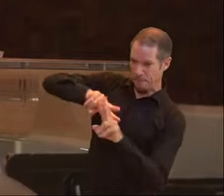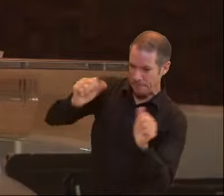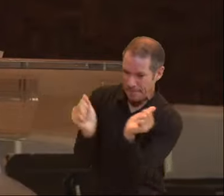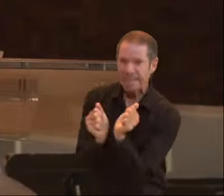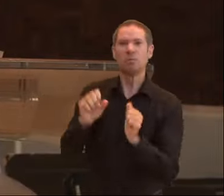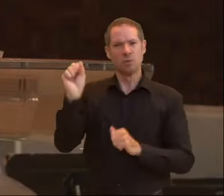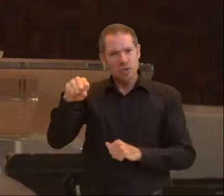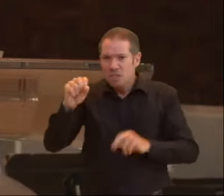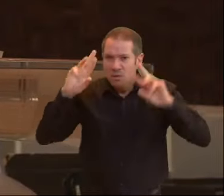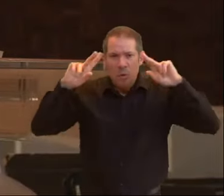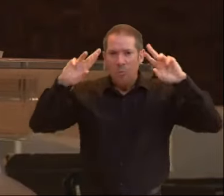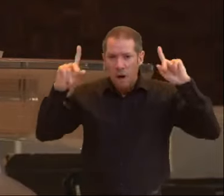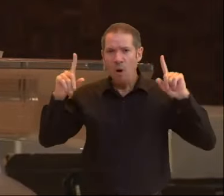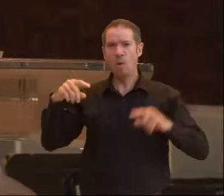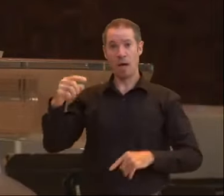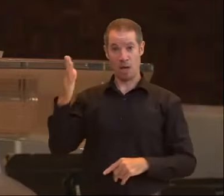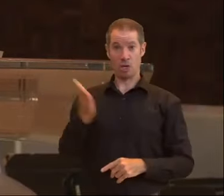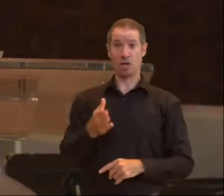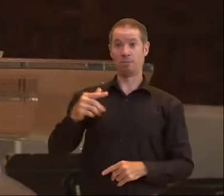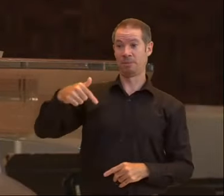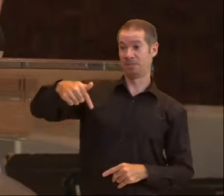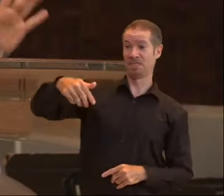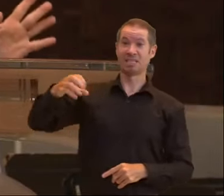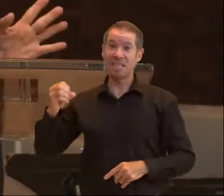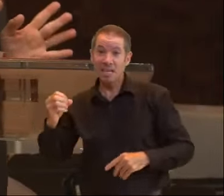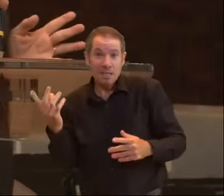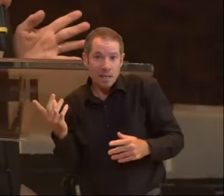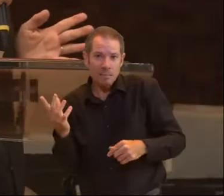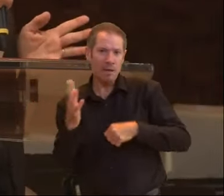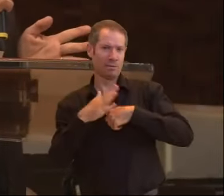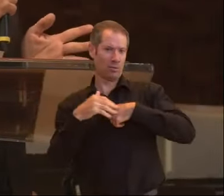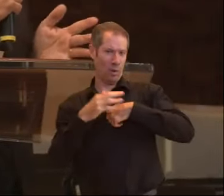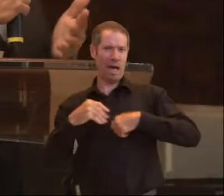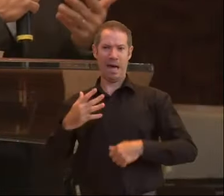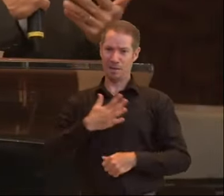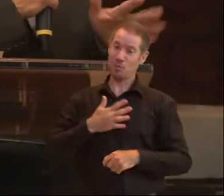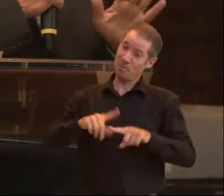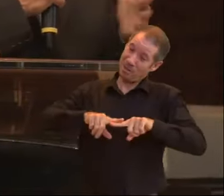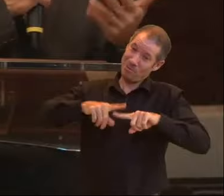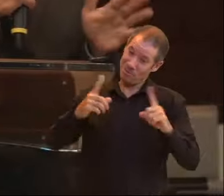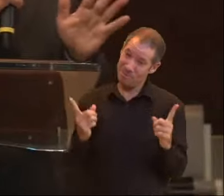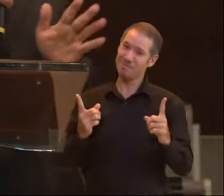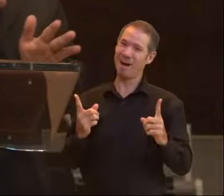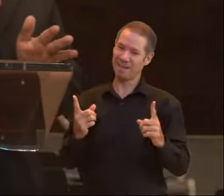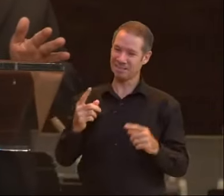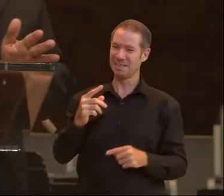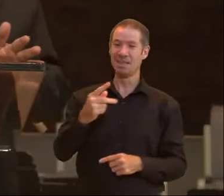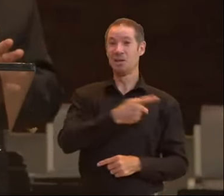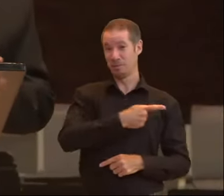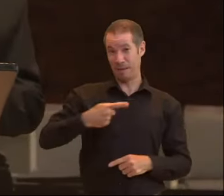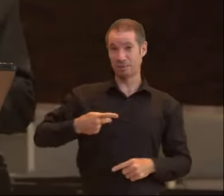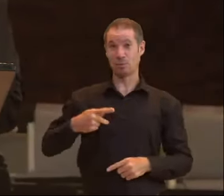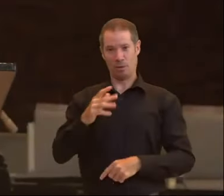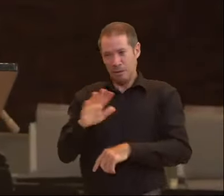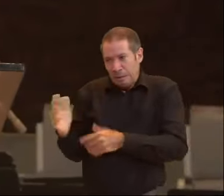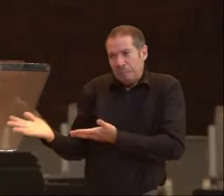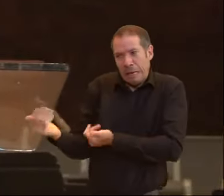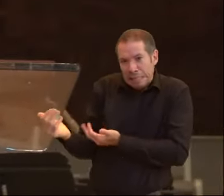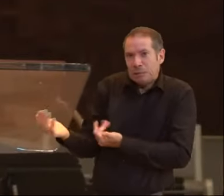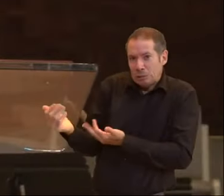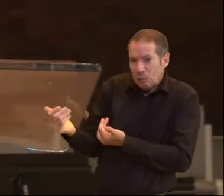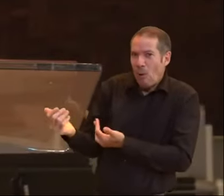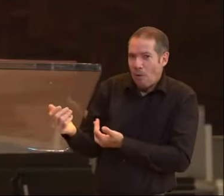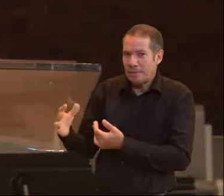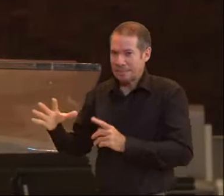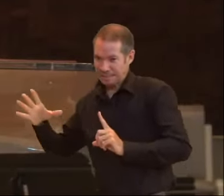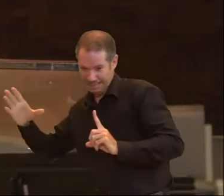presos. Ainda bem que eu já estou com 70, vão ter mais um carinho comigo aí, mas os pastores mais novos aí que se